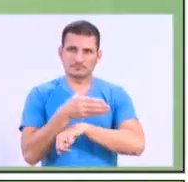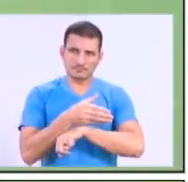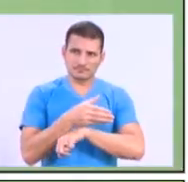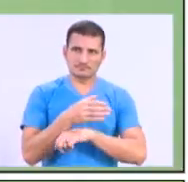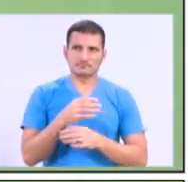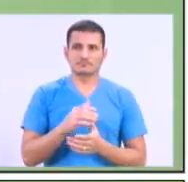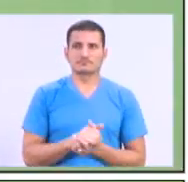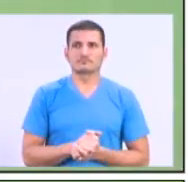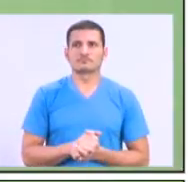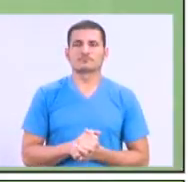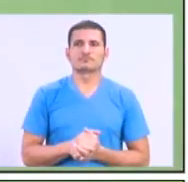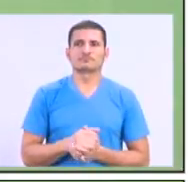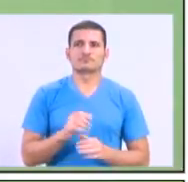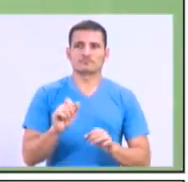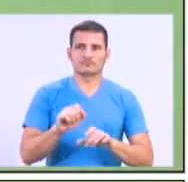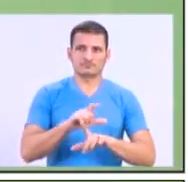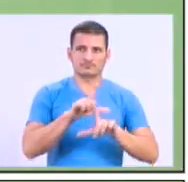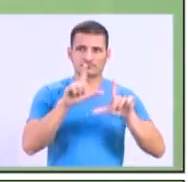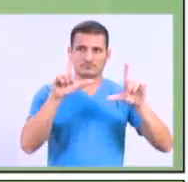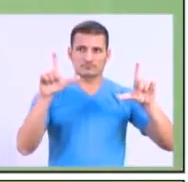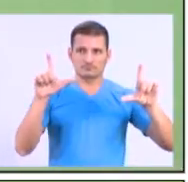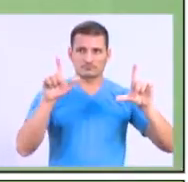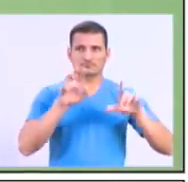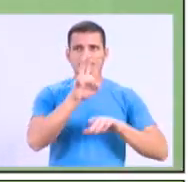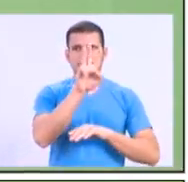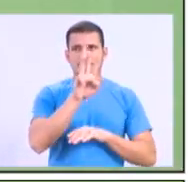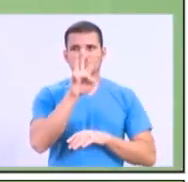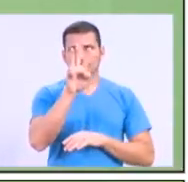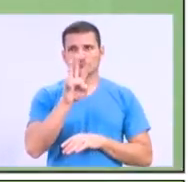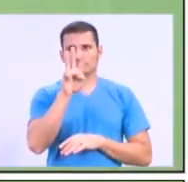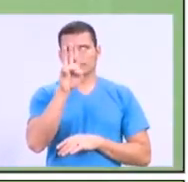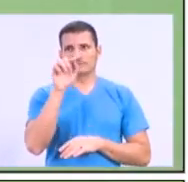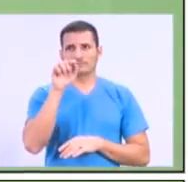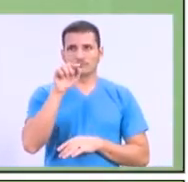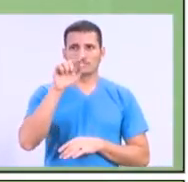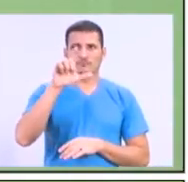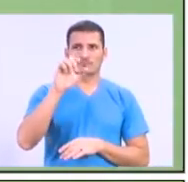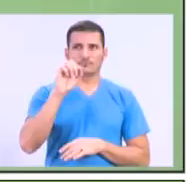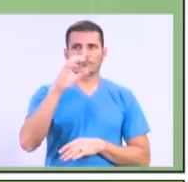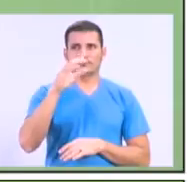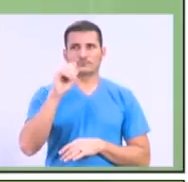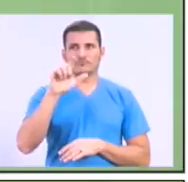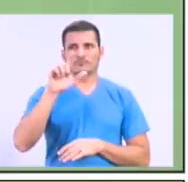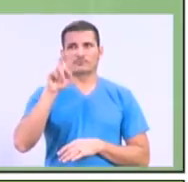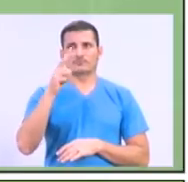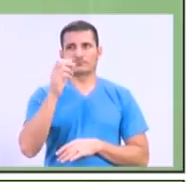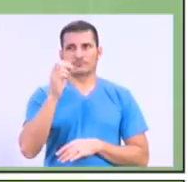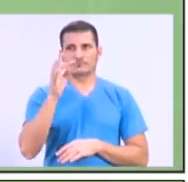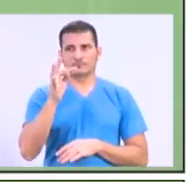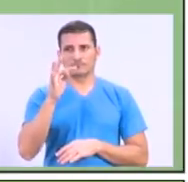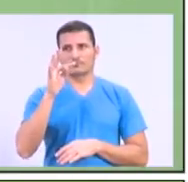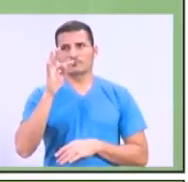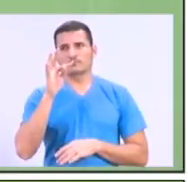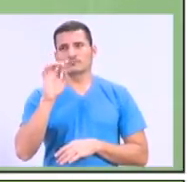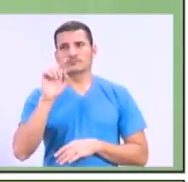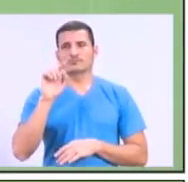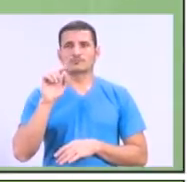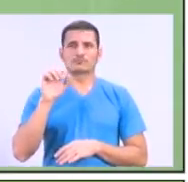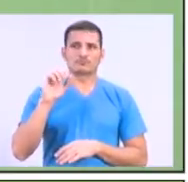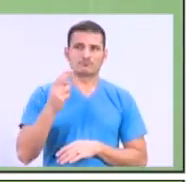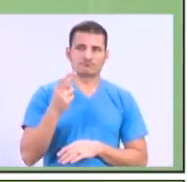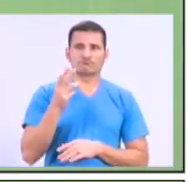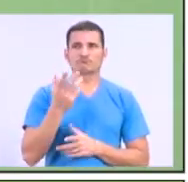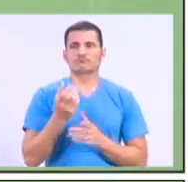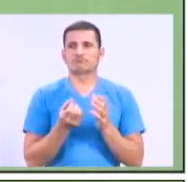abrimos o navegador, digitamos o endereço localhost / o endereço ou o arquivo que foi criado ou a pasta